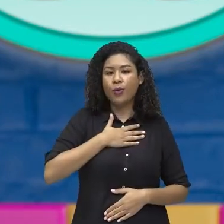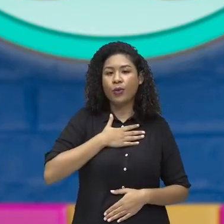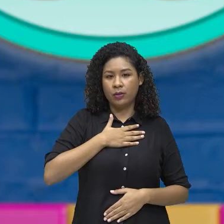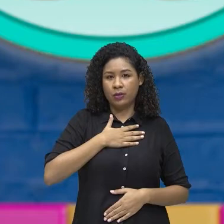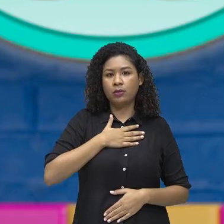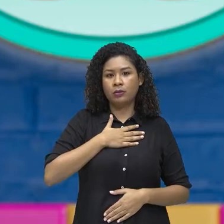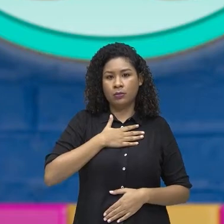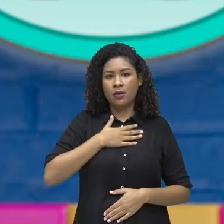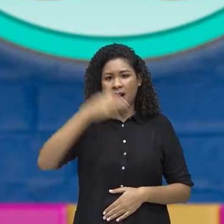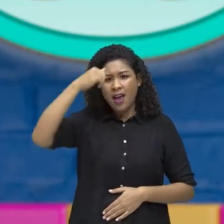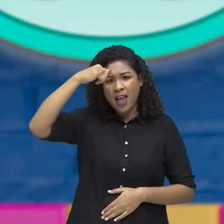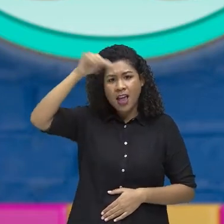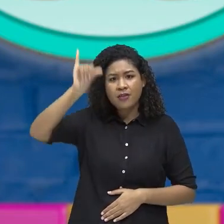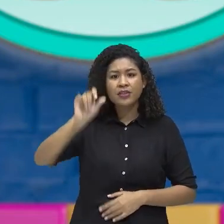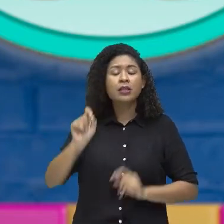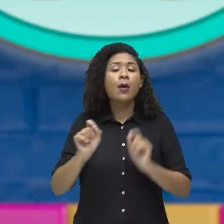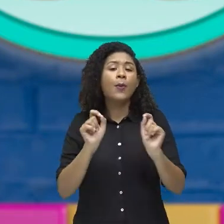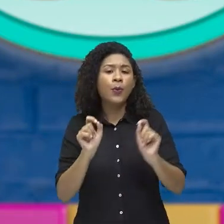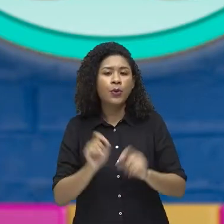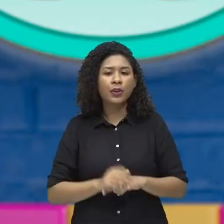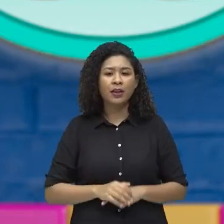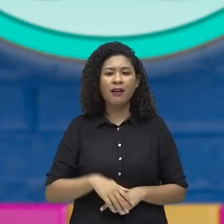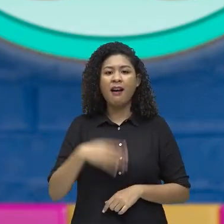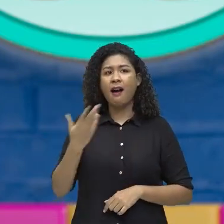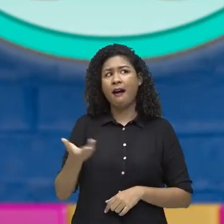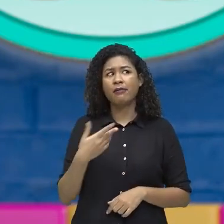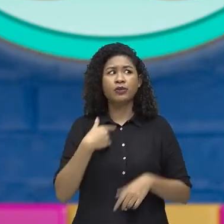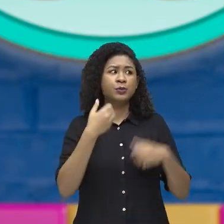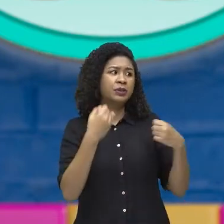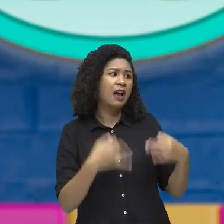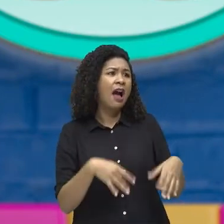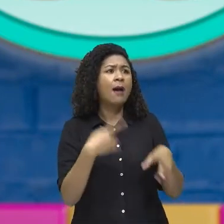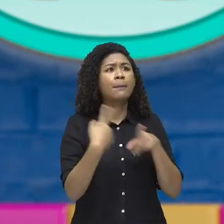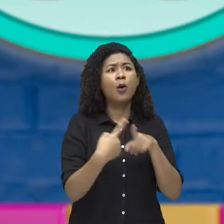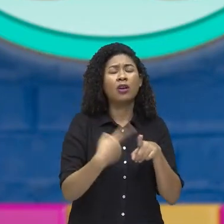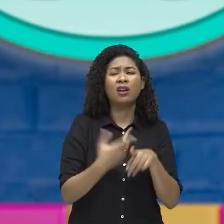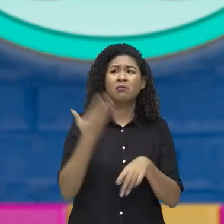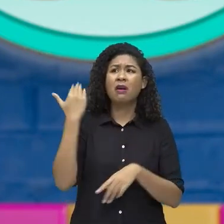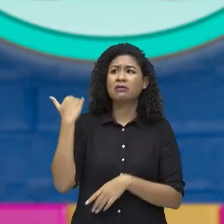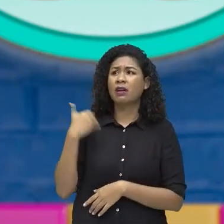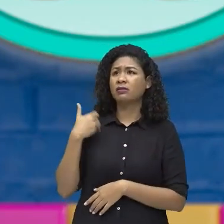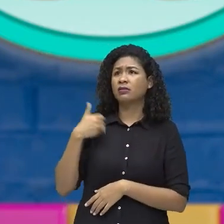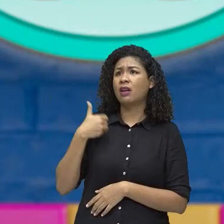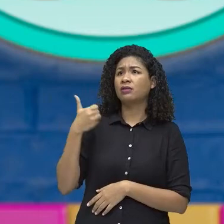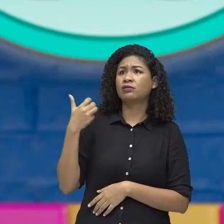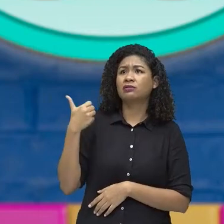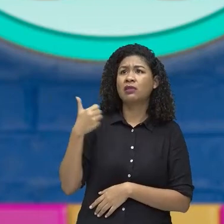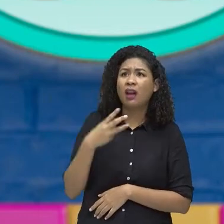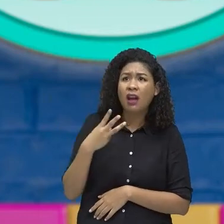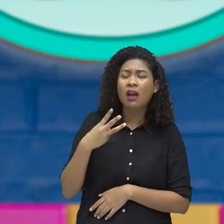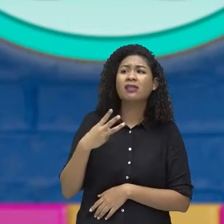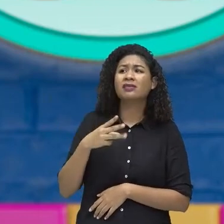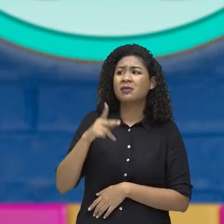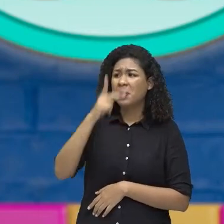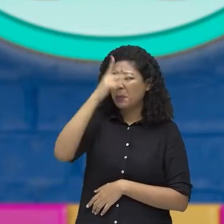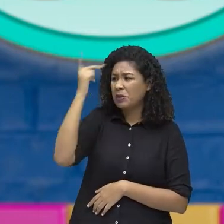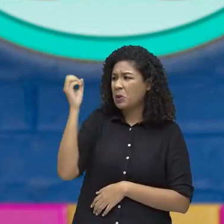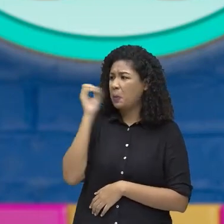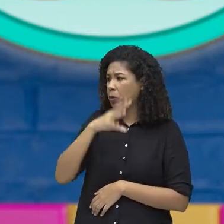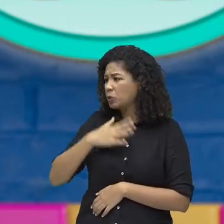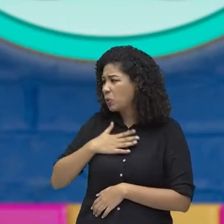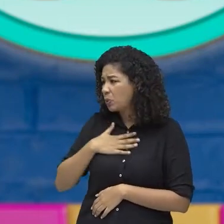repente, justificar as coisas que fazemos porque, quando eu tinha 13 anos, alguém foi grosseiro comigo e hoje eu sou grosseiro com todo mundo.